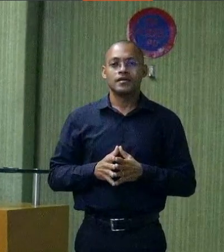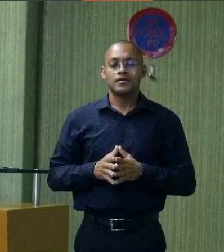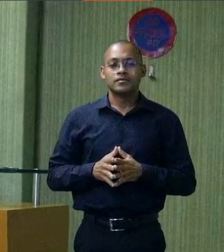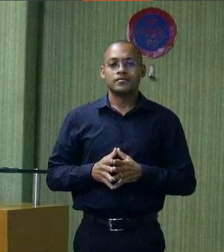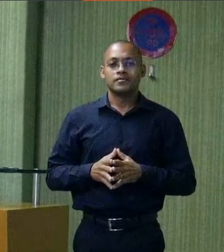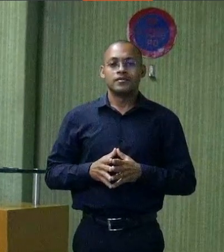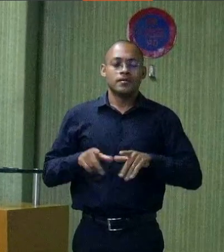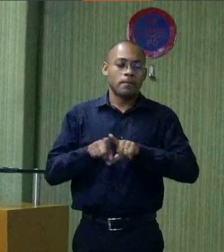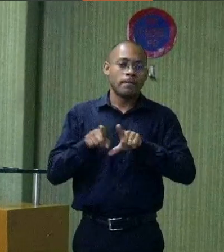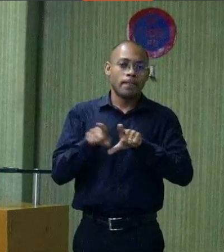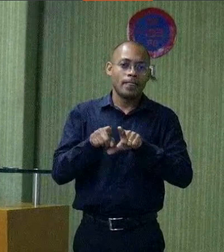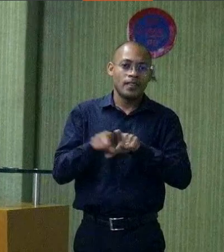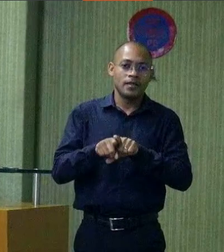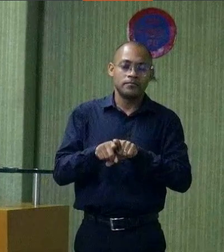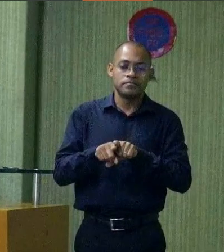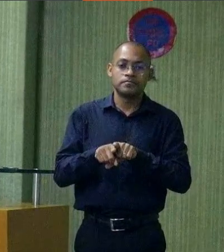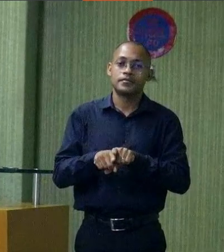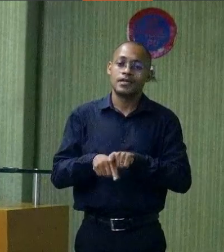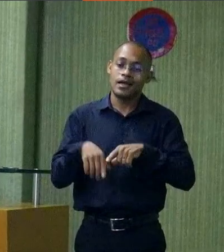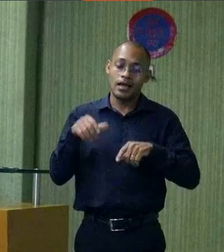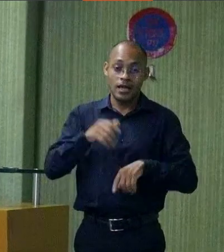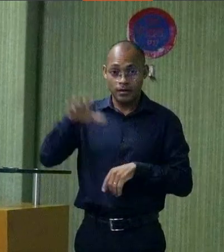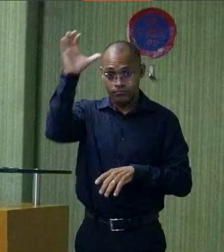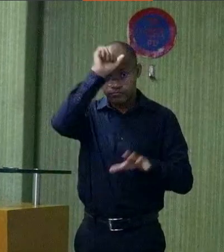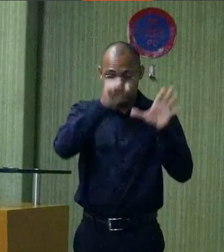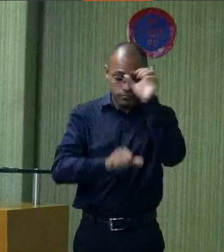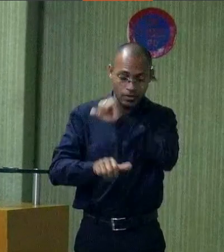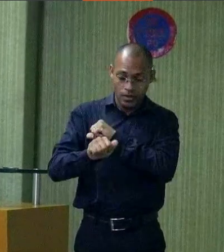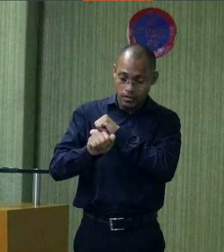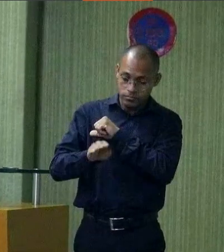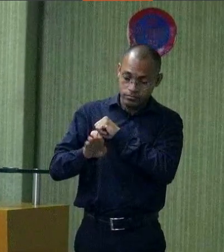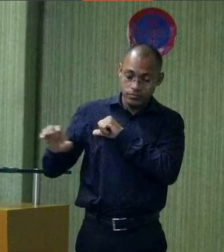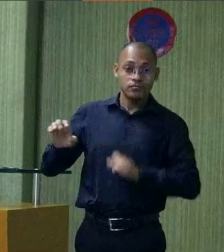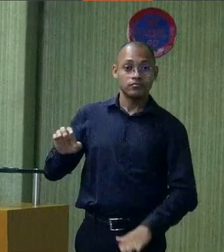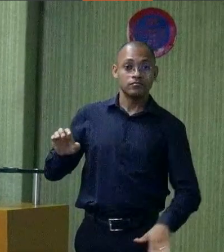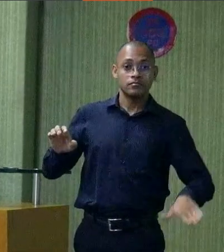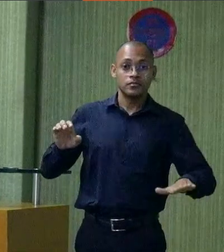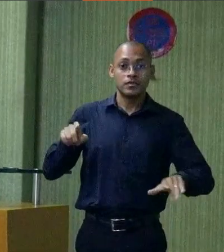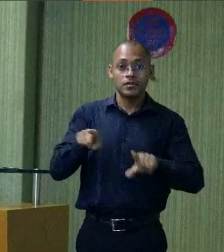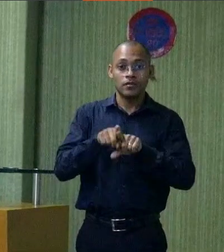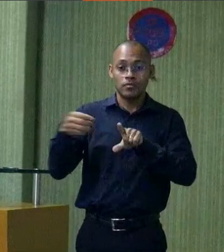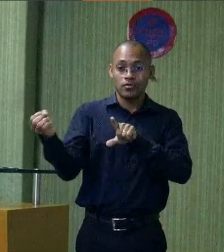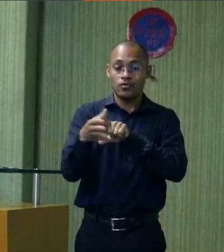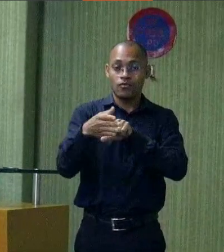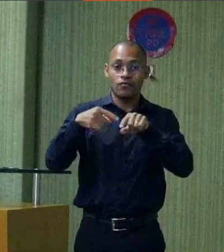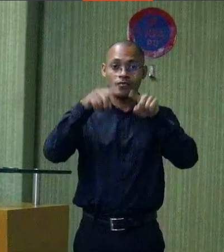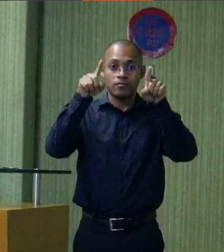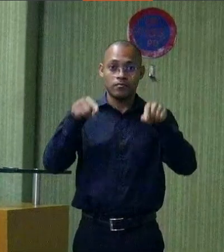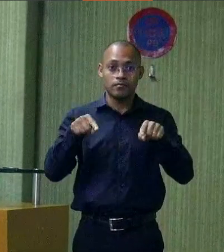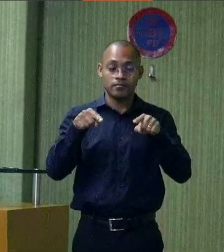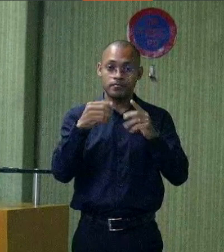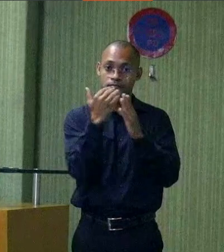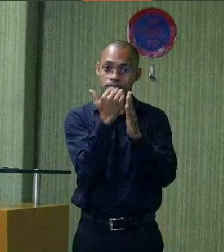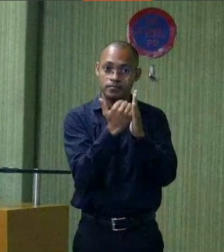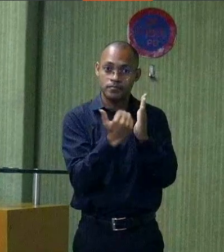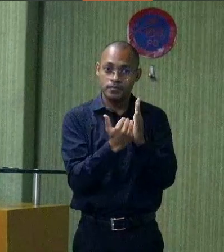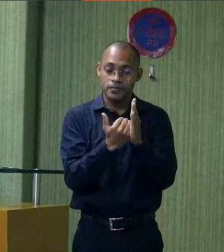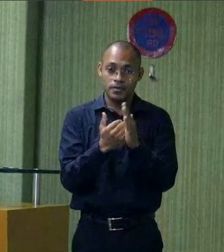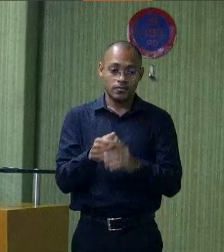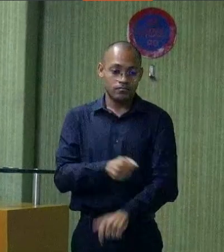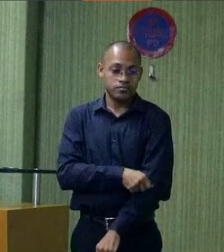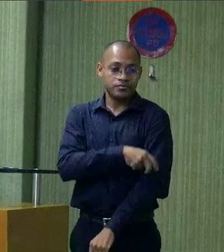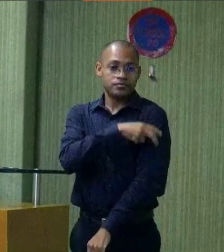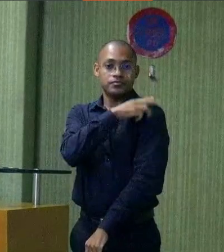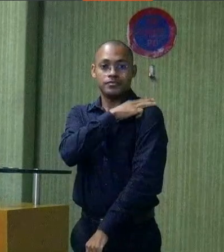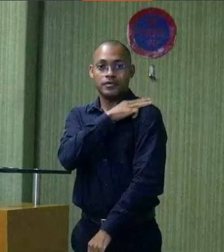alfabetização das crianças até o segundo ano do ensino fundamental o atual plano fala da alfabetização até o terceiro ano então